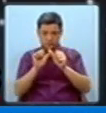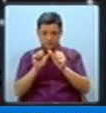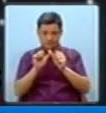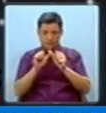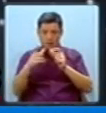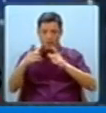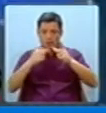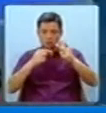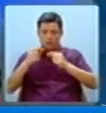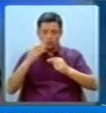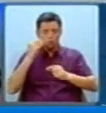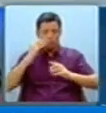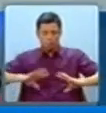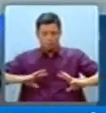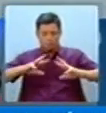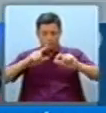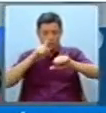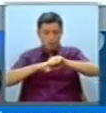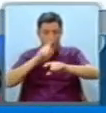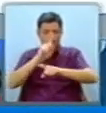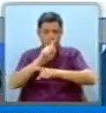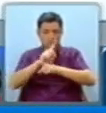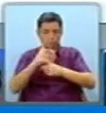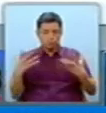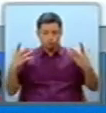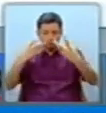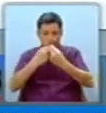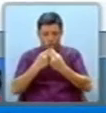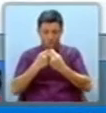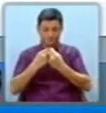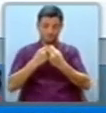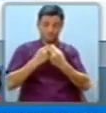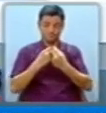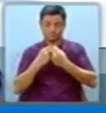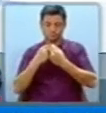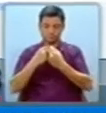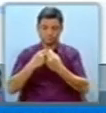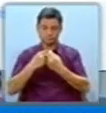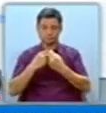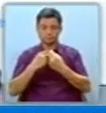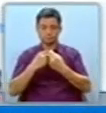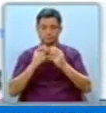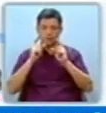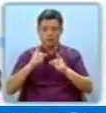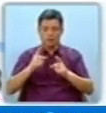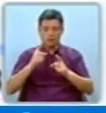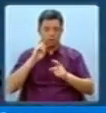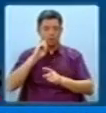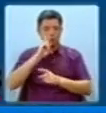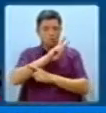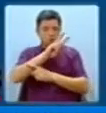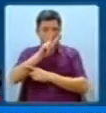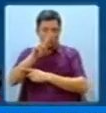estrelas evoluem ao mesmo tempo quando estão, obviamente, todas juntas. E uma das questões que a astronomia e que estas observações têm levantado